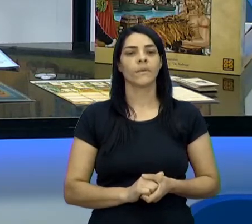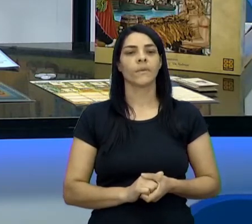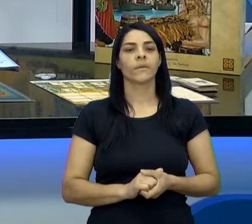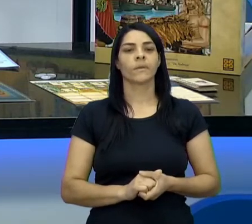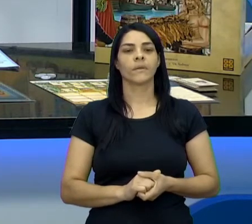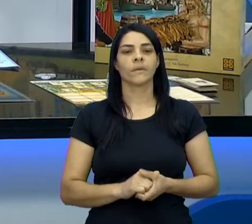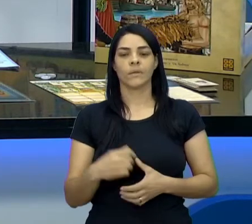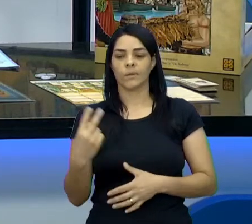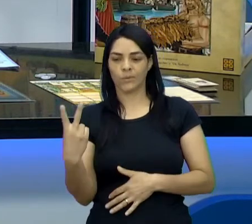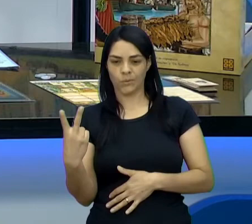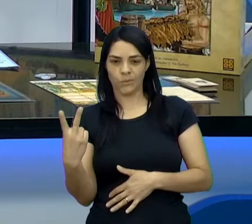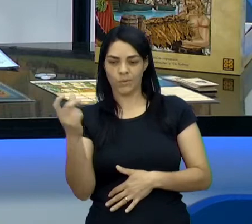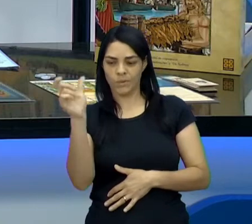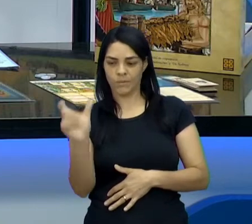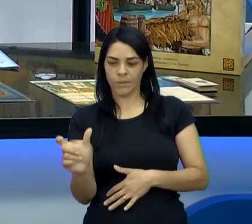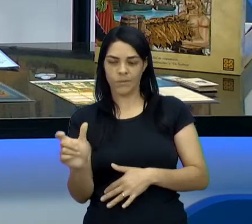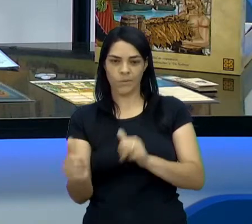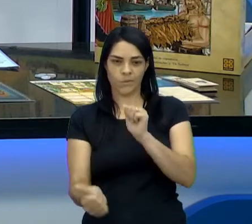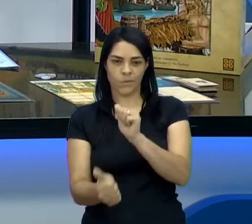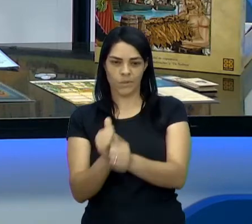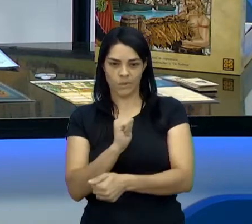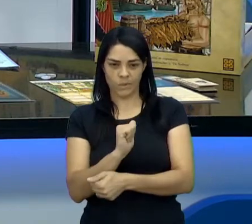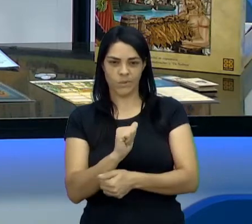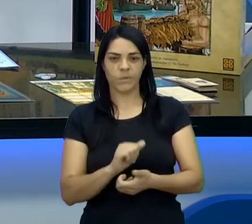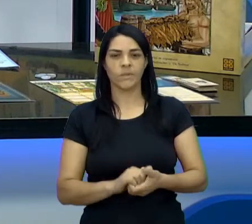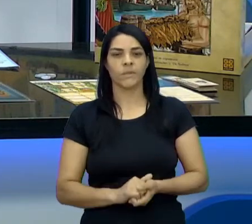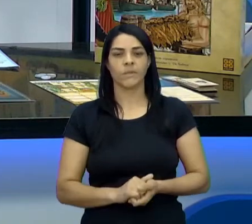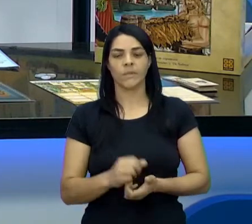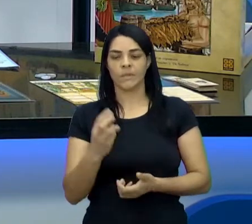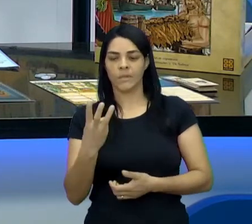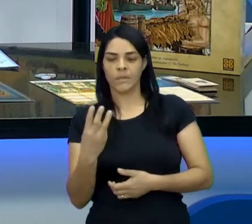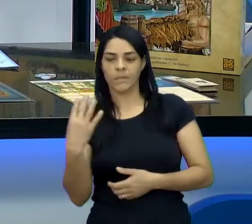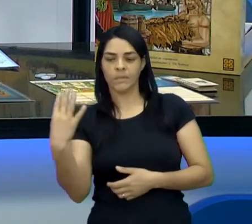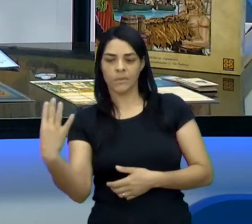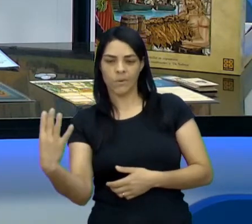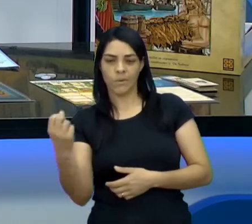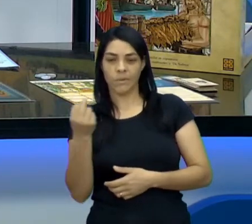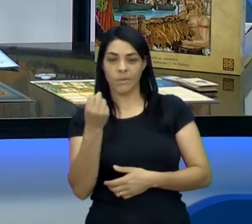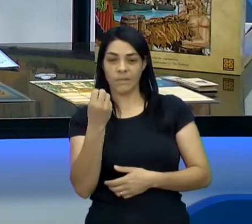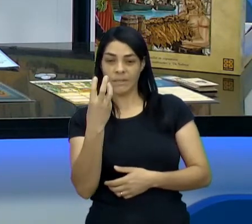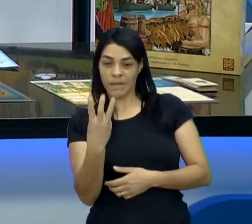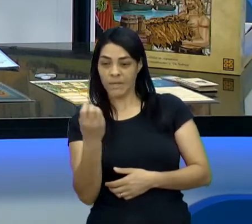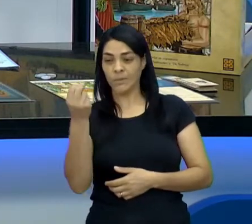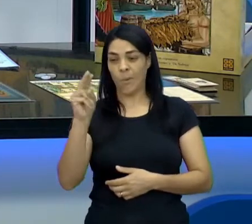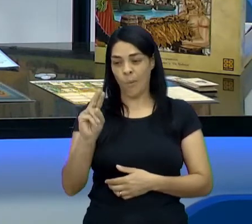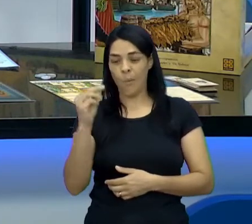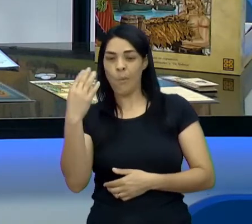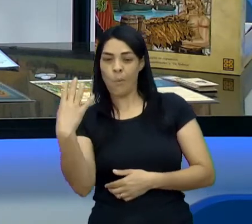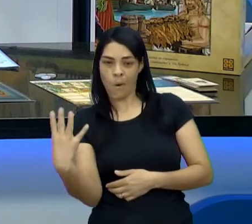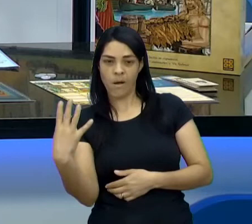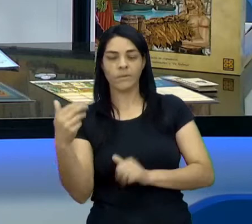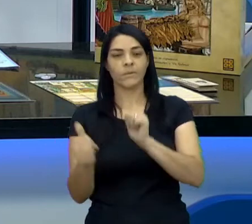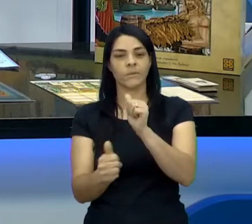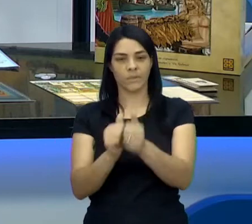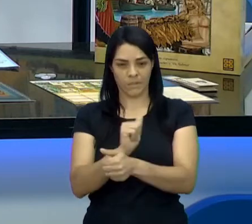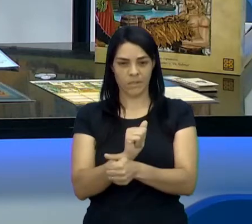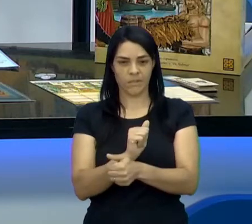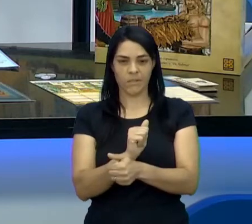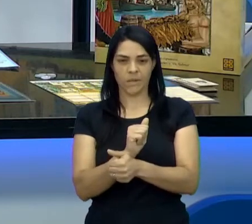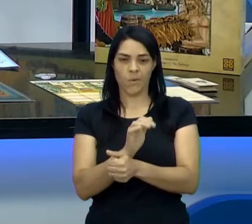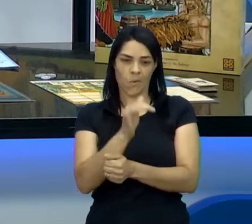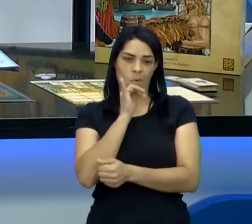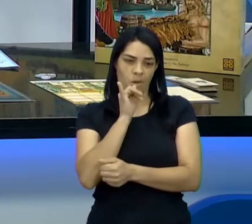2 jogadores, 2 reis da sua cor escolhida. Em partidas com 3 ou 4 jogadores, o rei da sua cor escolhida. Então, como a gente está simulando aqui uma partida com